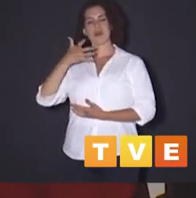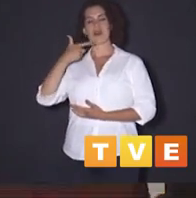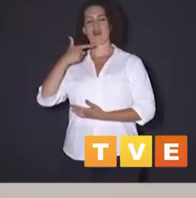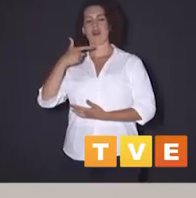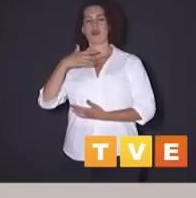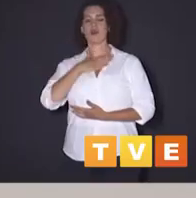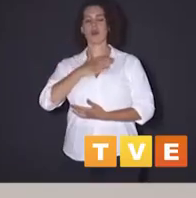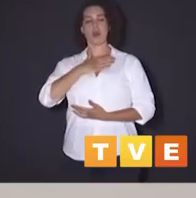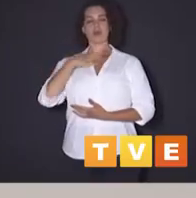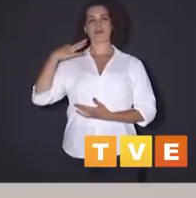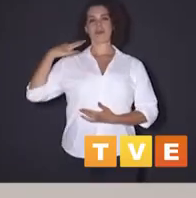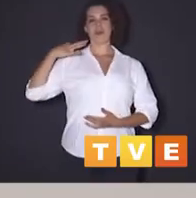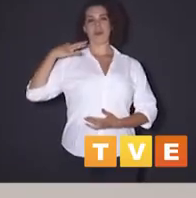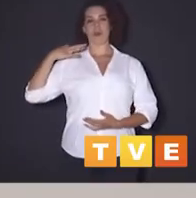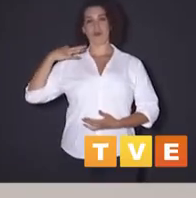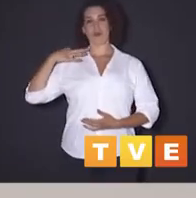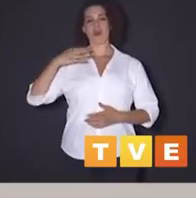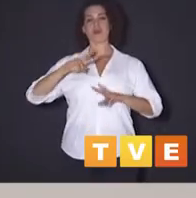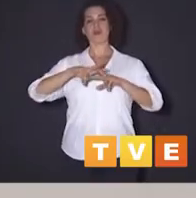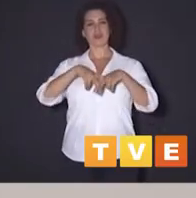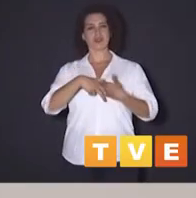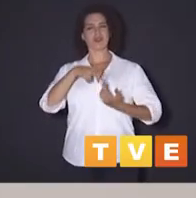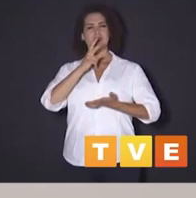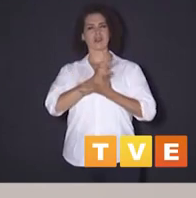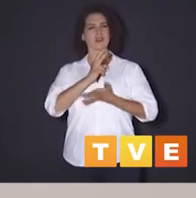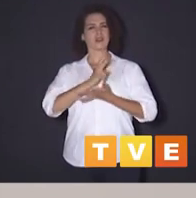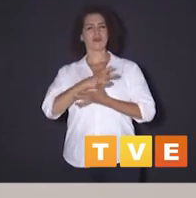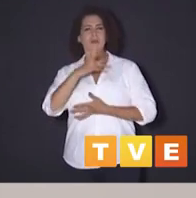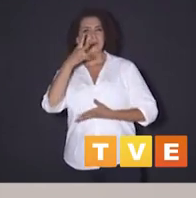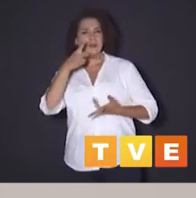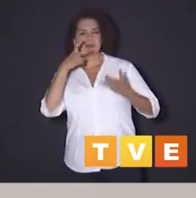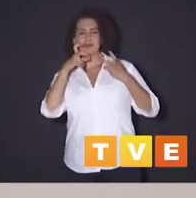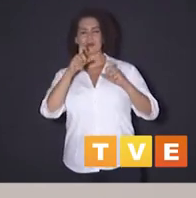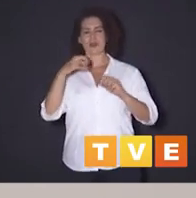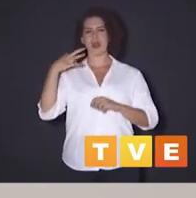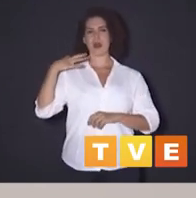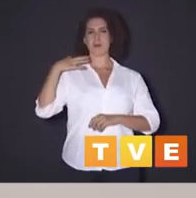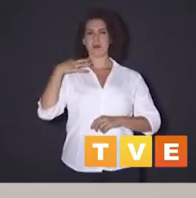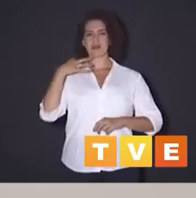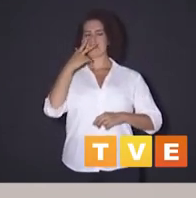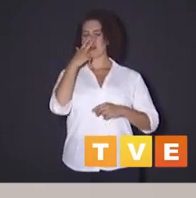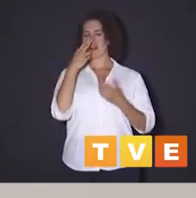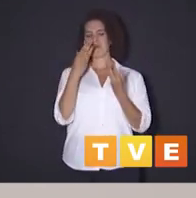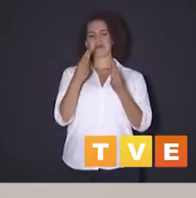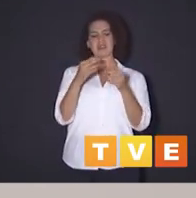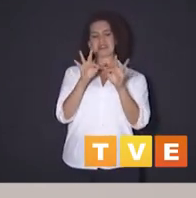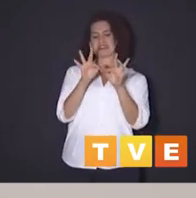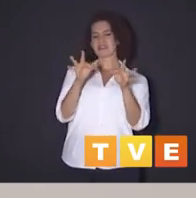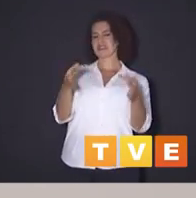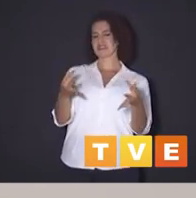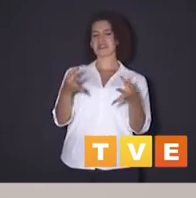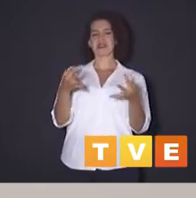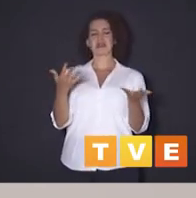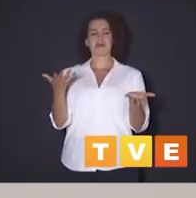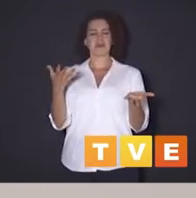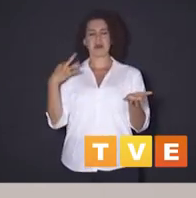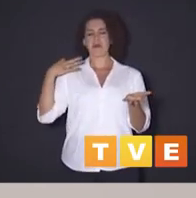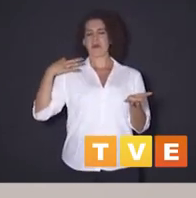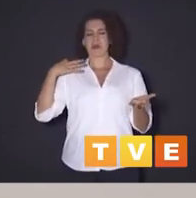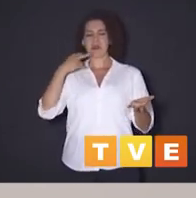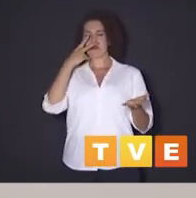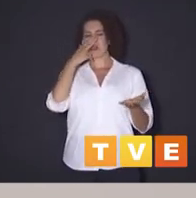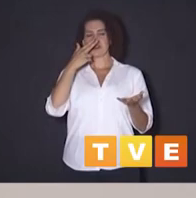questionamento por que eu escuto muito o discurso de que justamente isso a moda como algo superficial como algo que não seria capaz do que você está mostrando